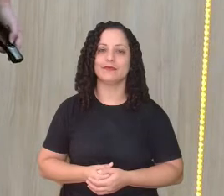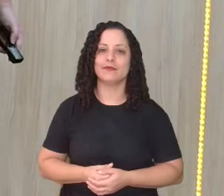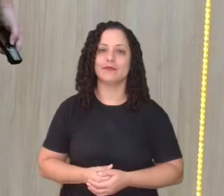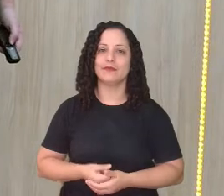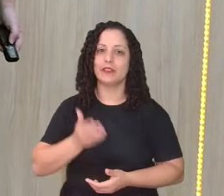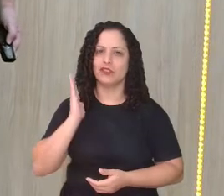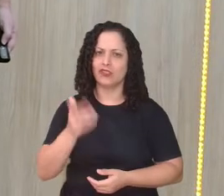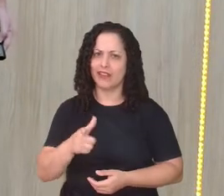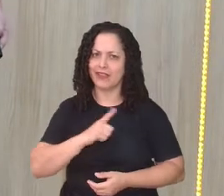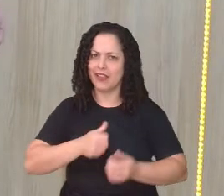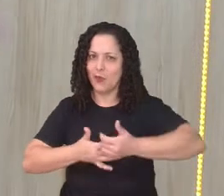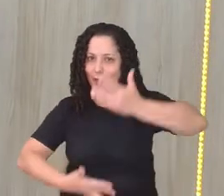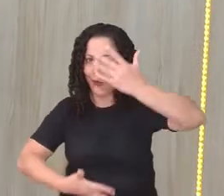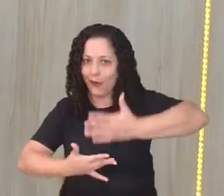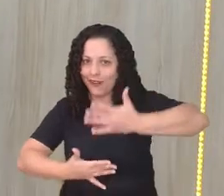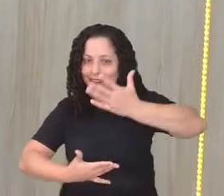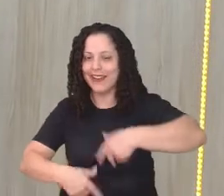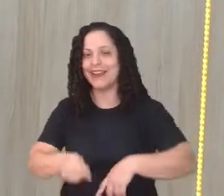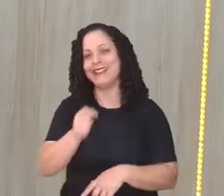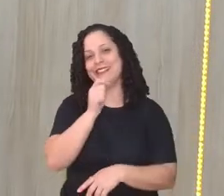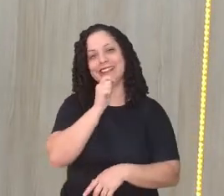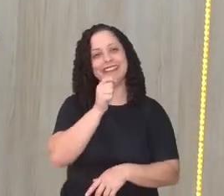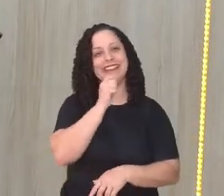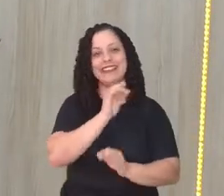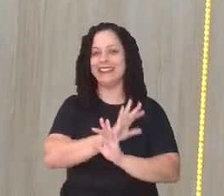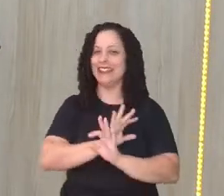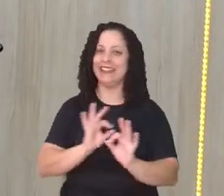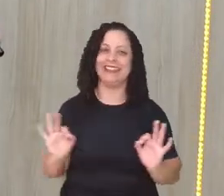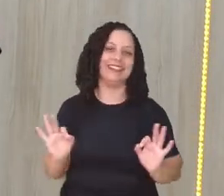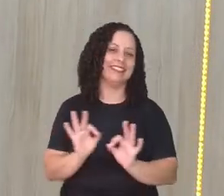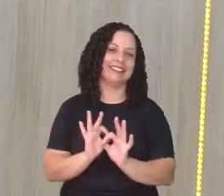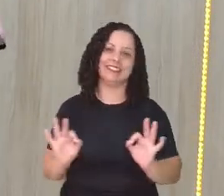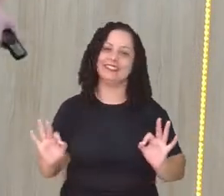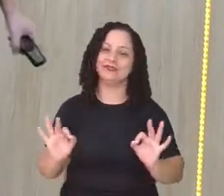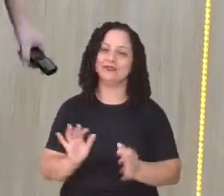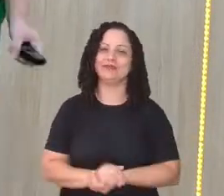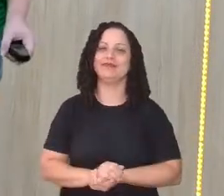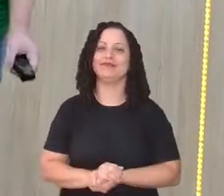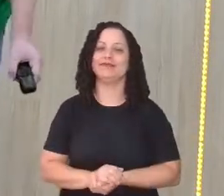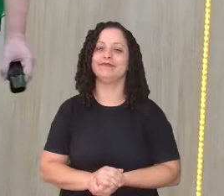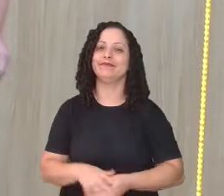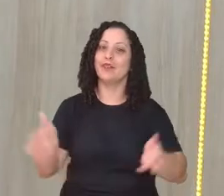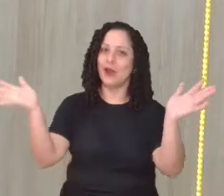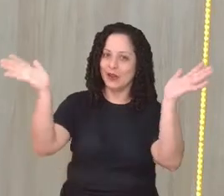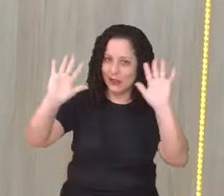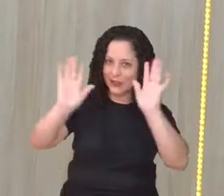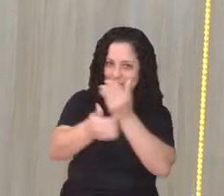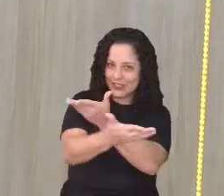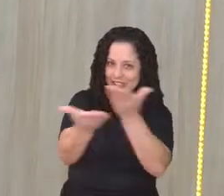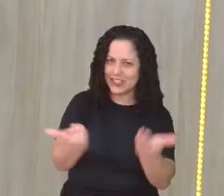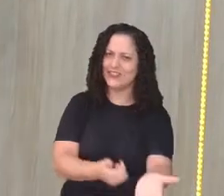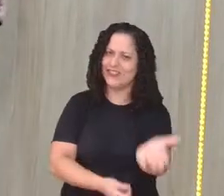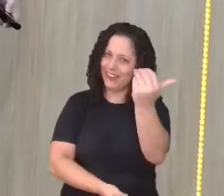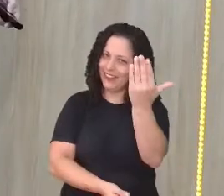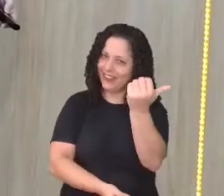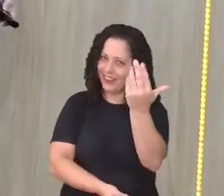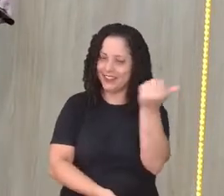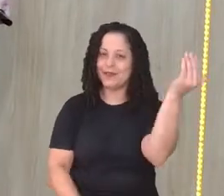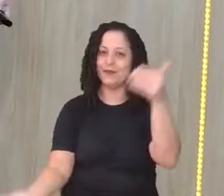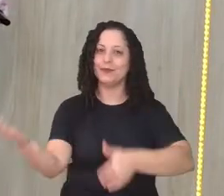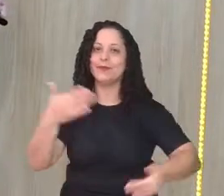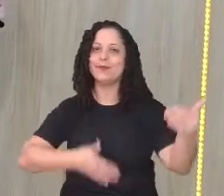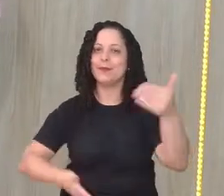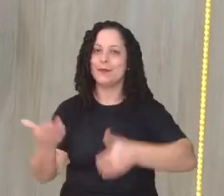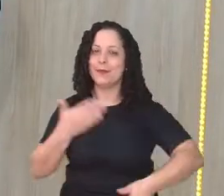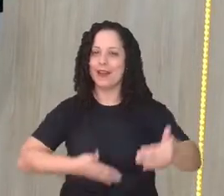alguma questão? Nada. Nada ainda? Nada, nada. Oi, turma. Vamos nós. Eu quero ver vocês